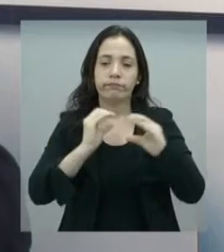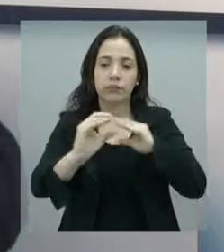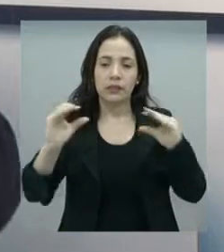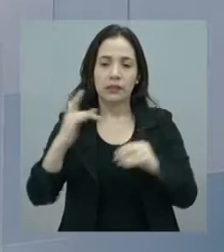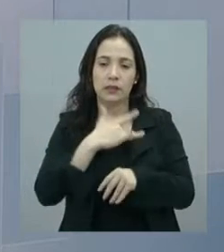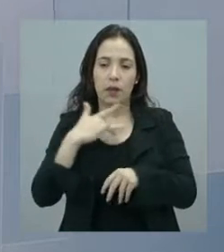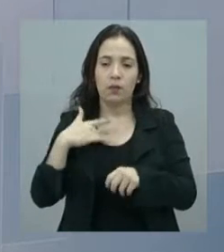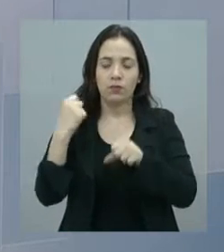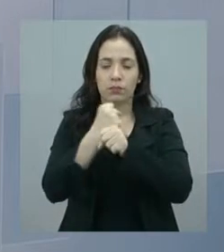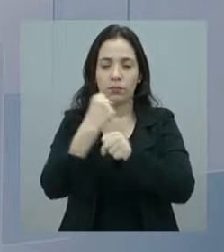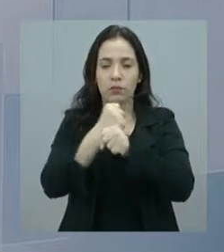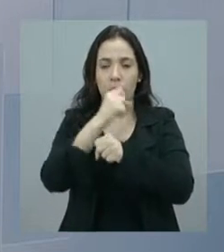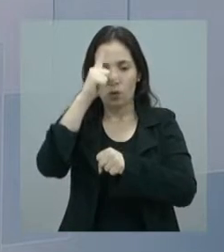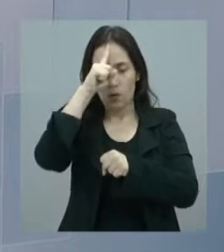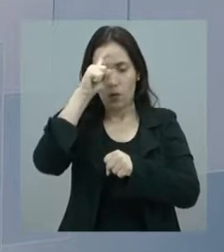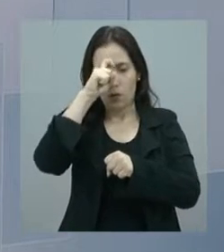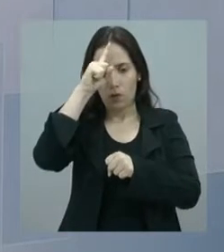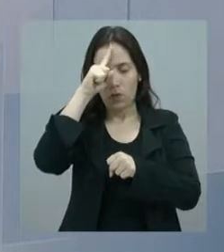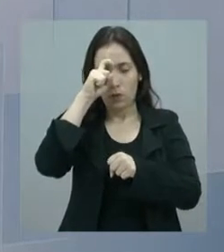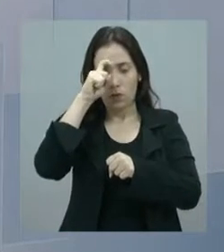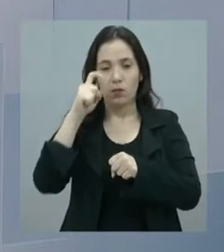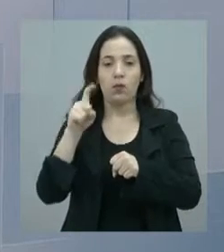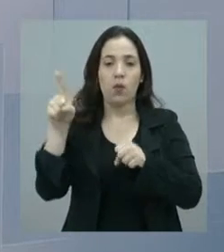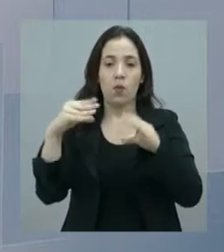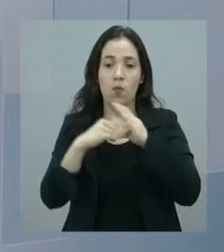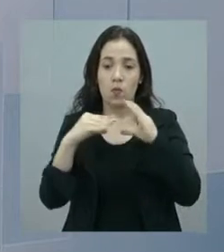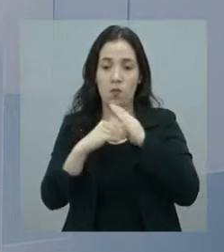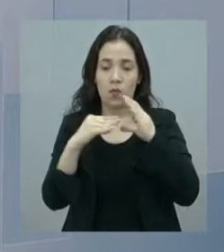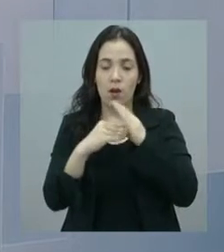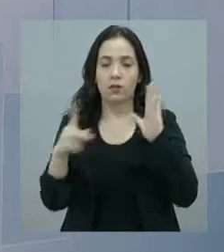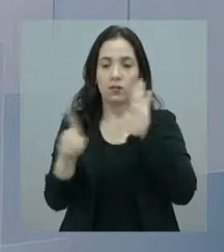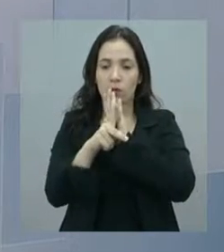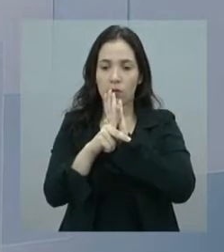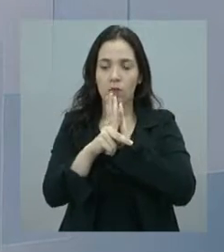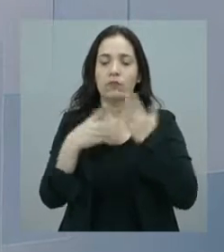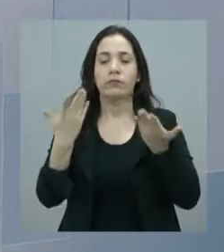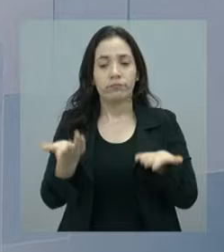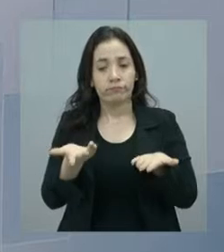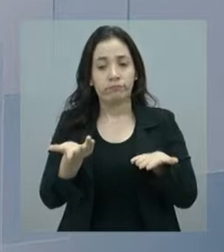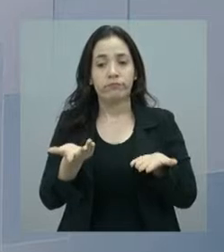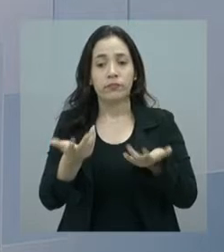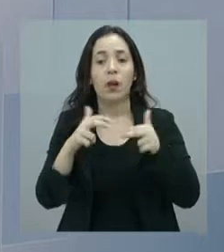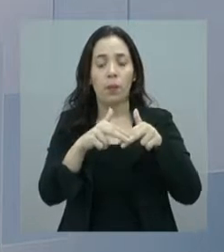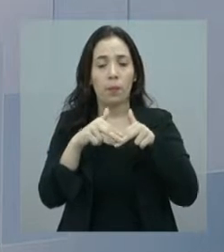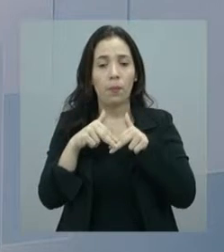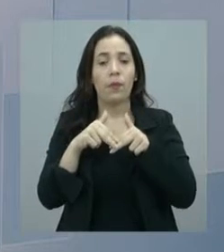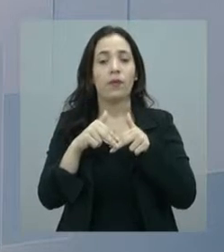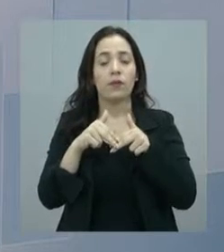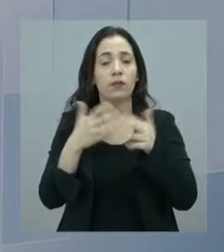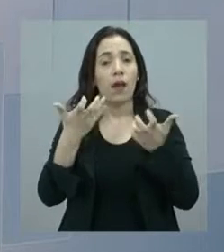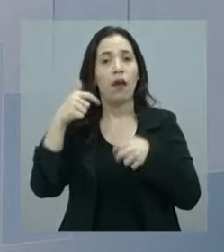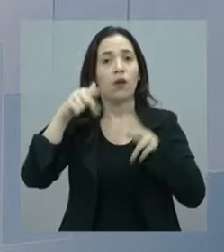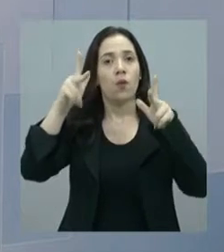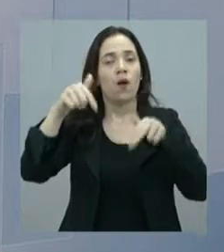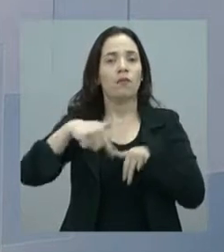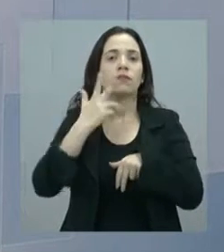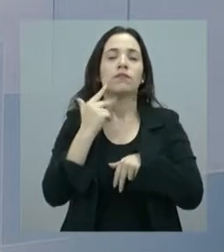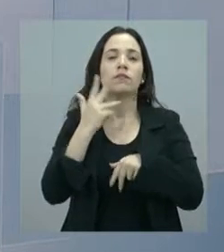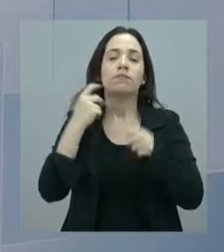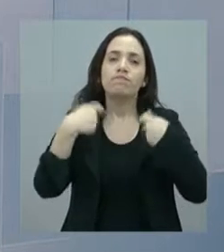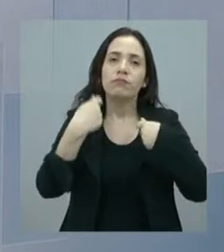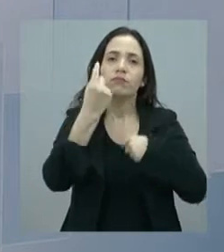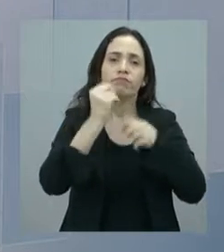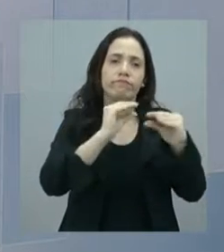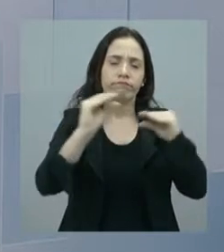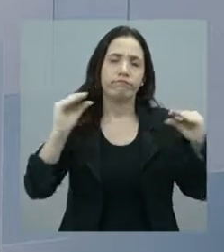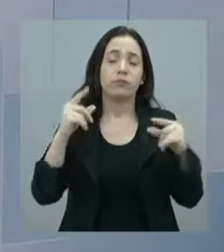construção do hospital da UES, né? Da UES. Então, é essa mesma linha que eu tenho aqui no Ceará, fortalecer o financiamento. Porque o